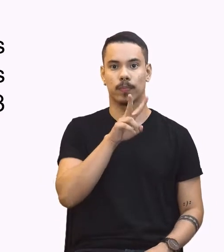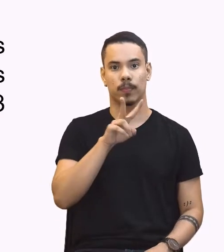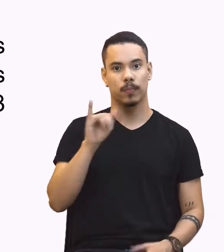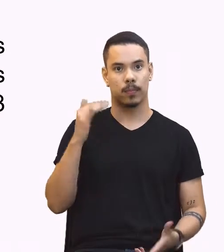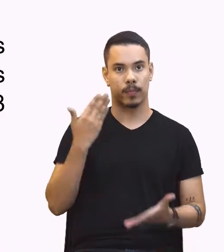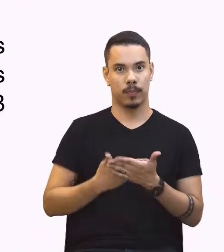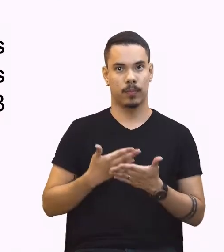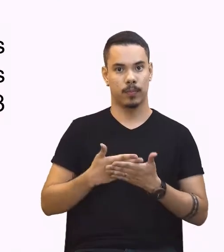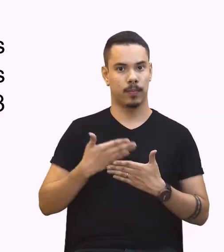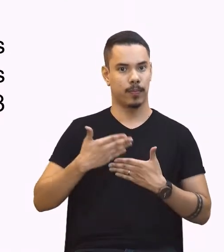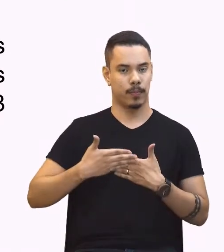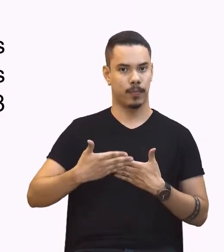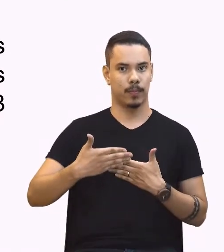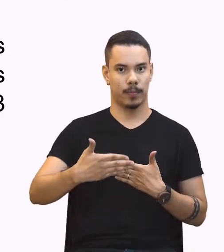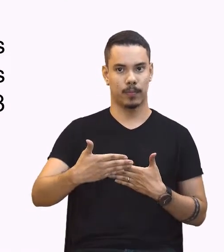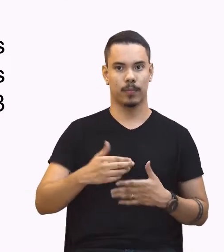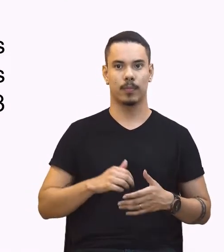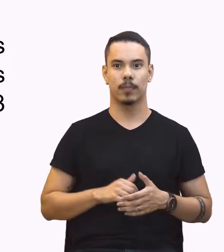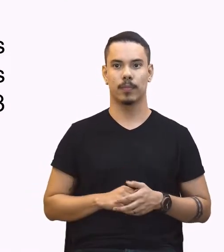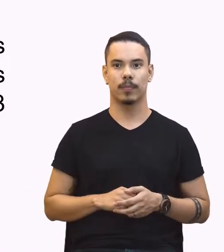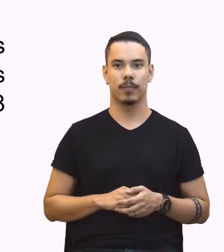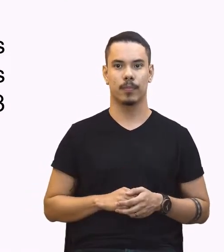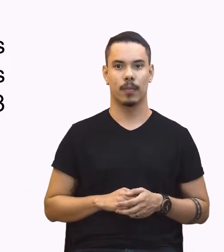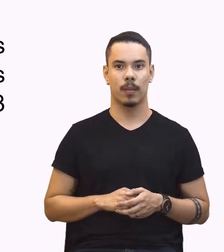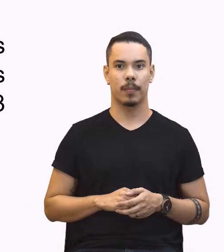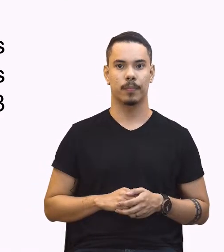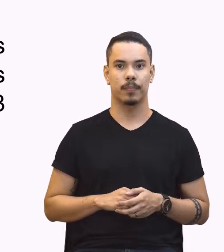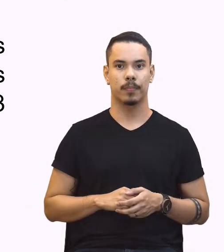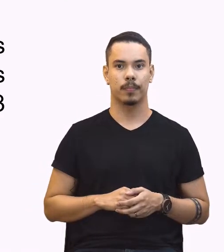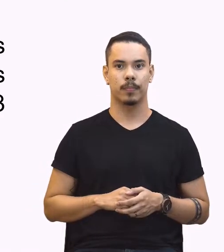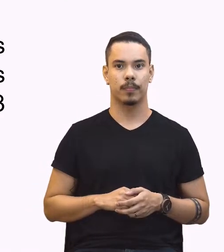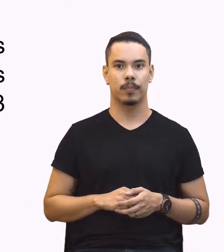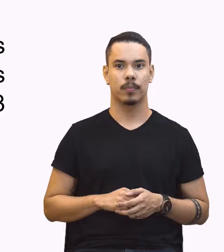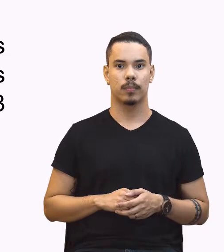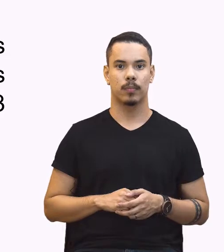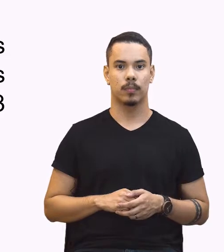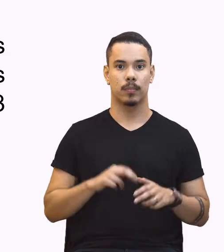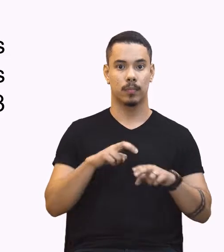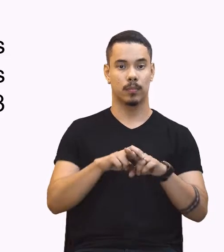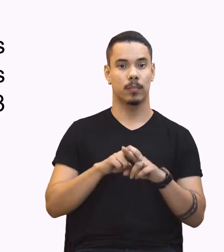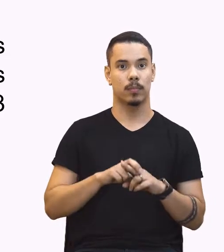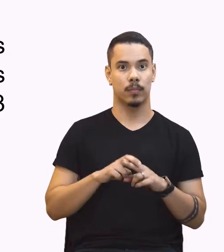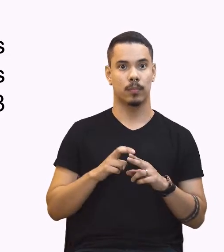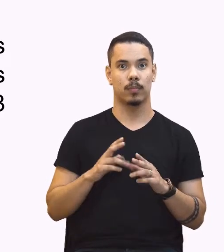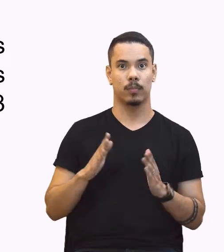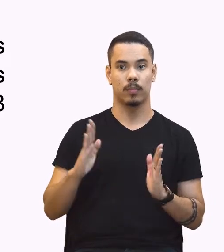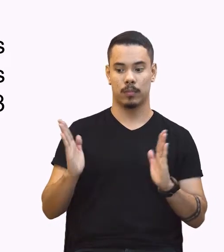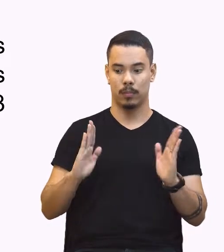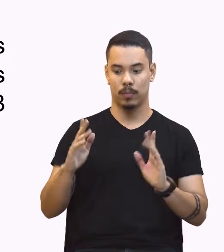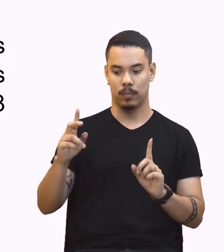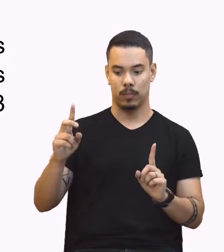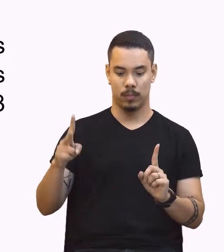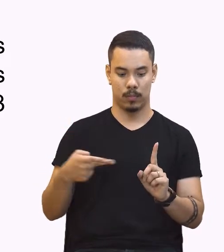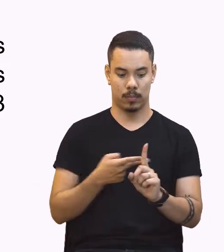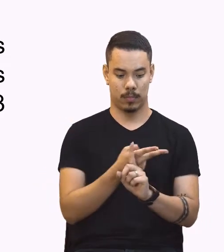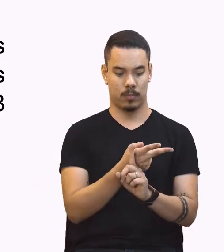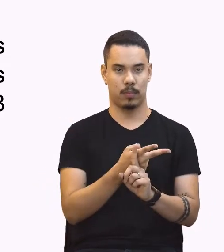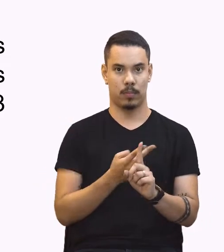calma. Então, olha só. A passagem da era clássica para a era